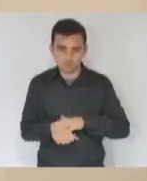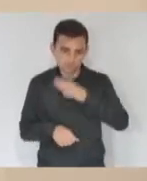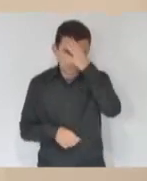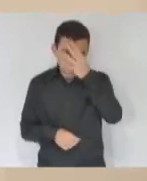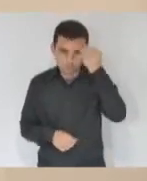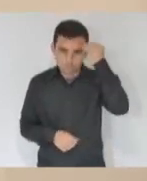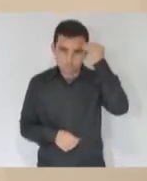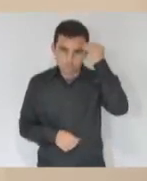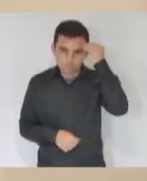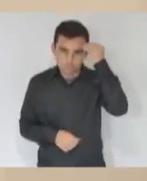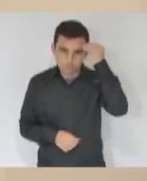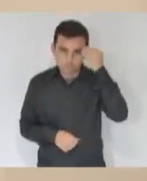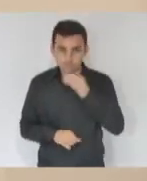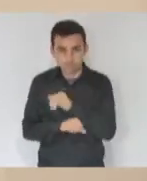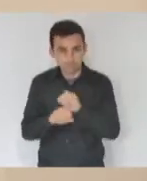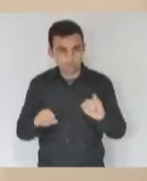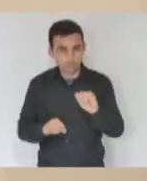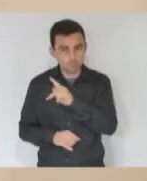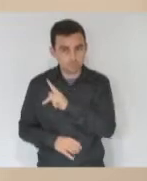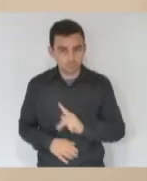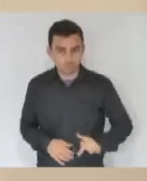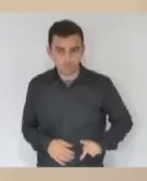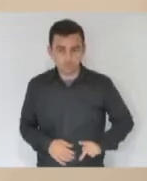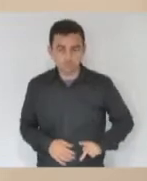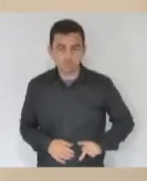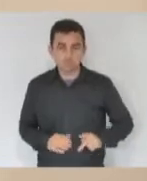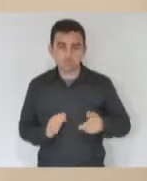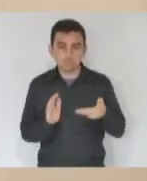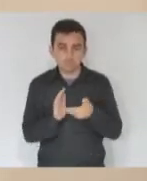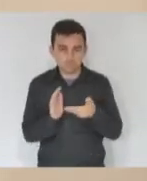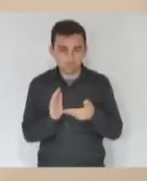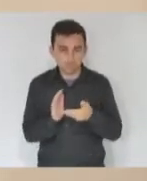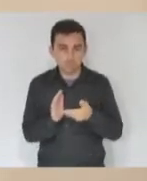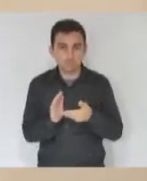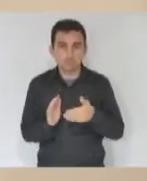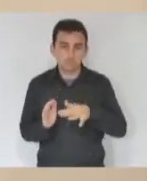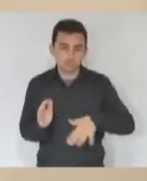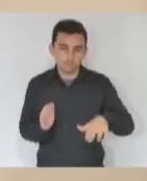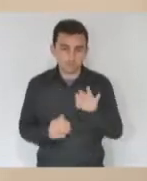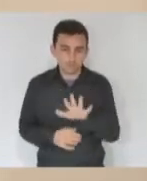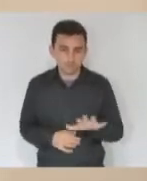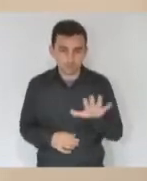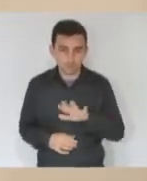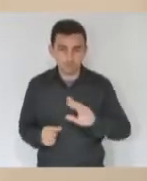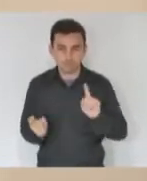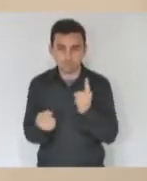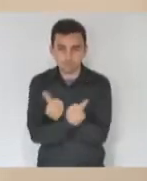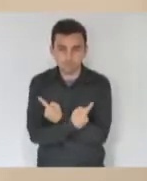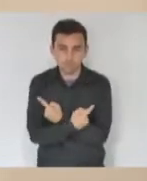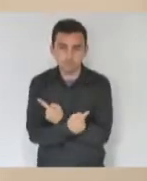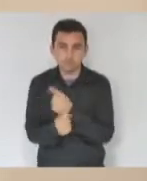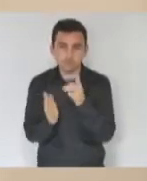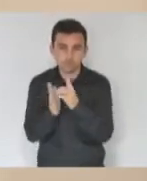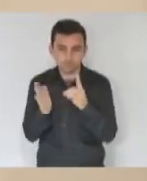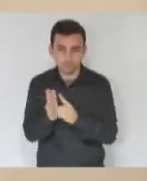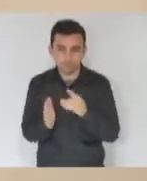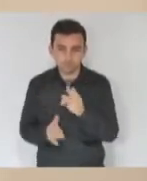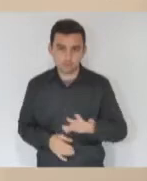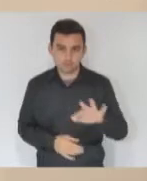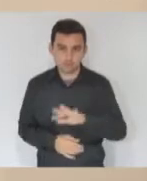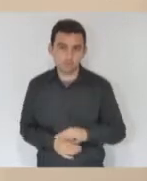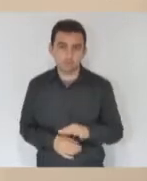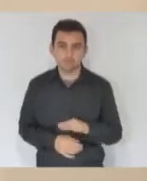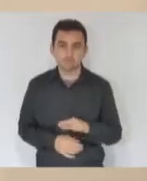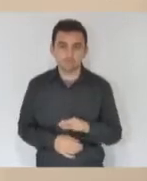Carminati, manifestando ao presidente do Senado Federal e demais autoridades contrariedade ao Decreto Federal 9.642 de